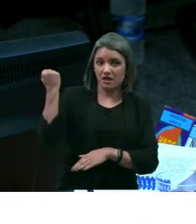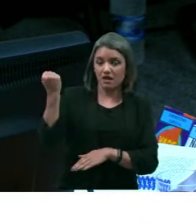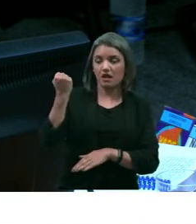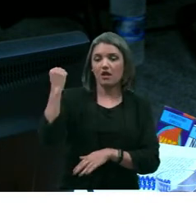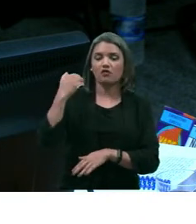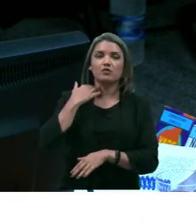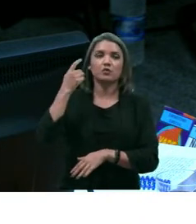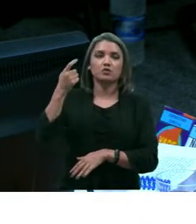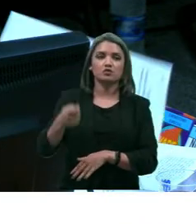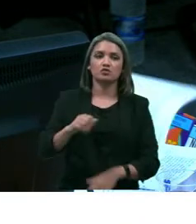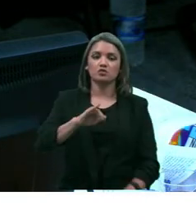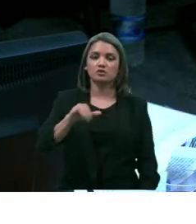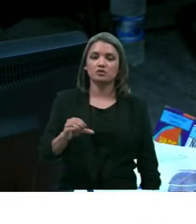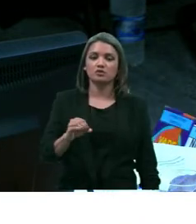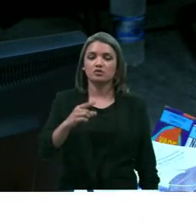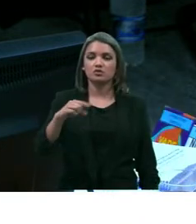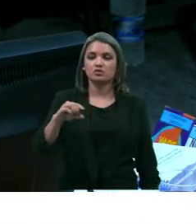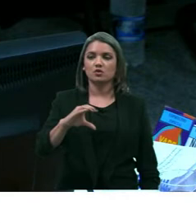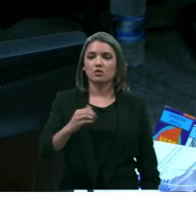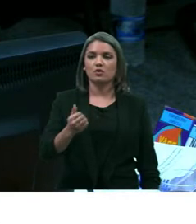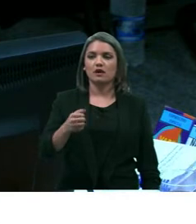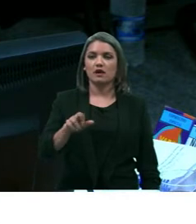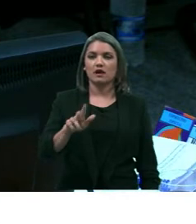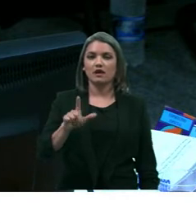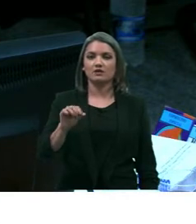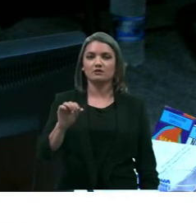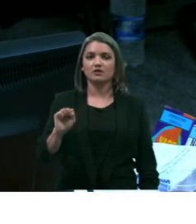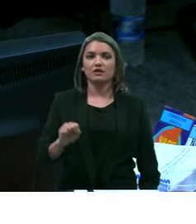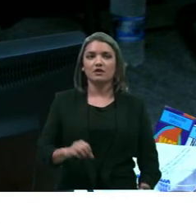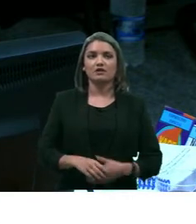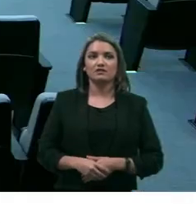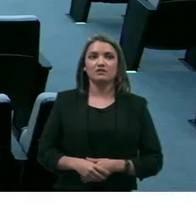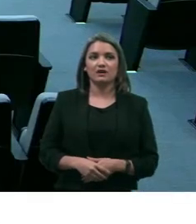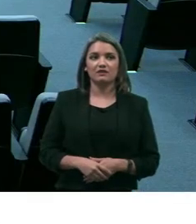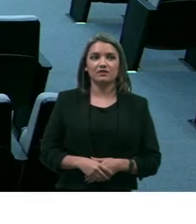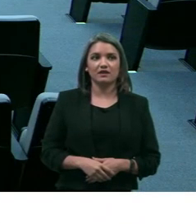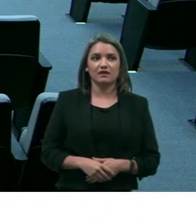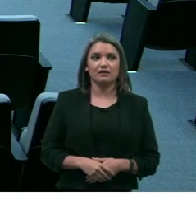direito João Carlos de Souza Correia. É o voto, presidente.